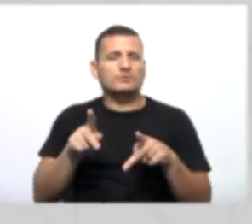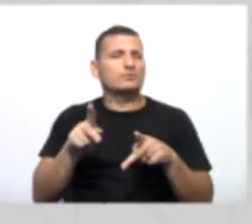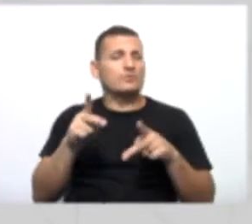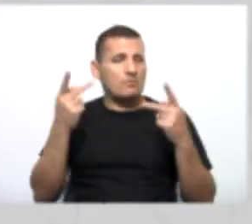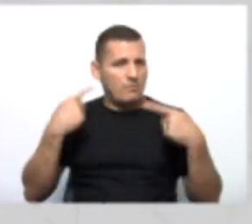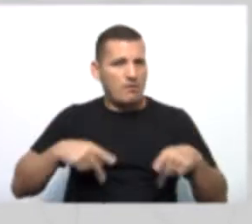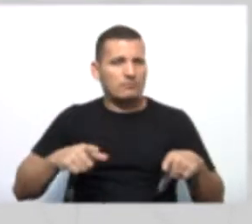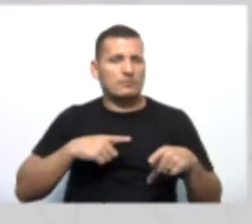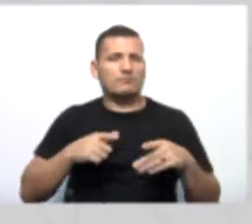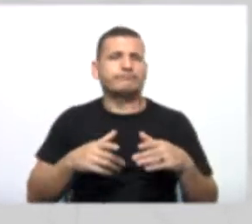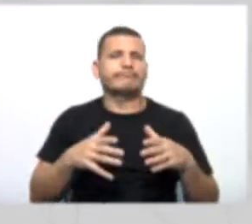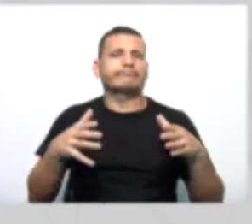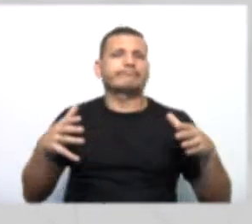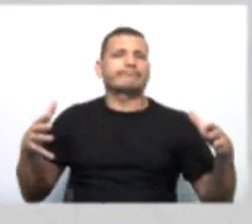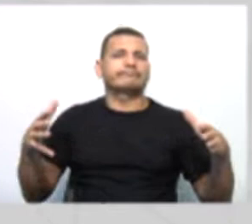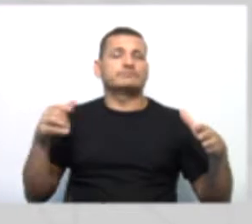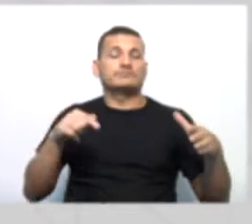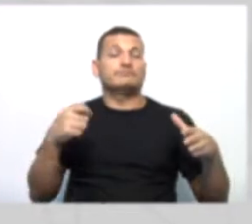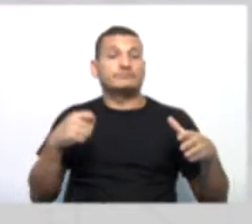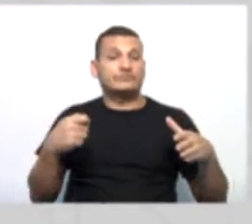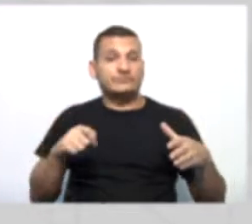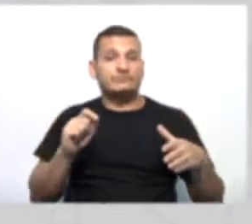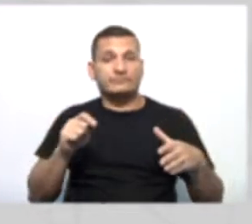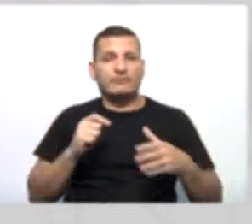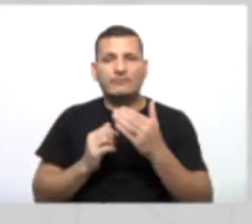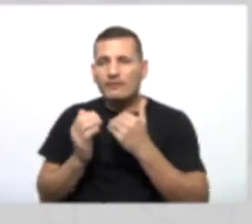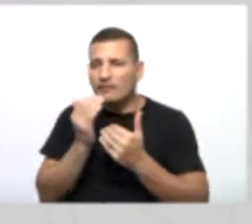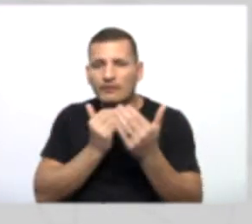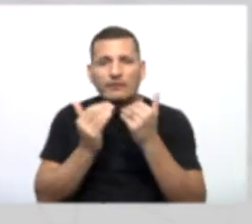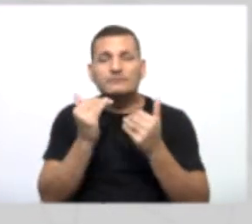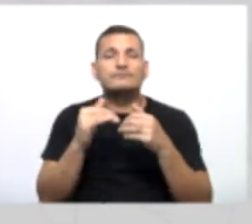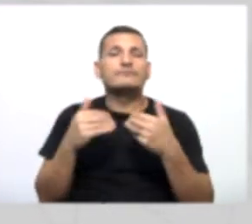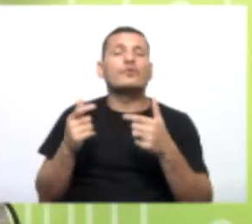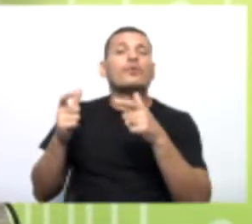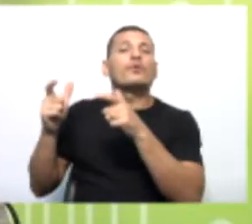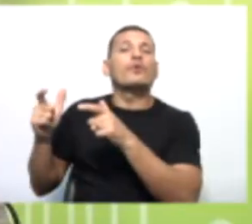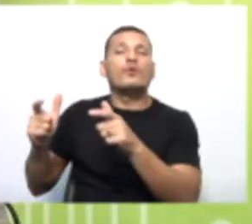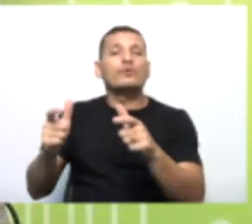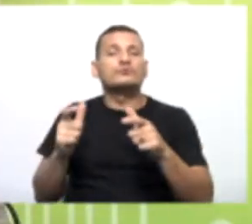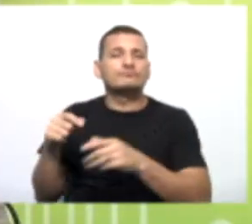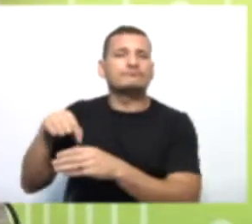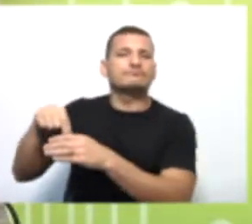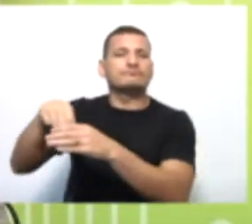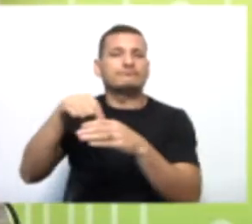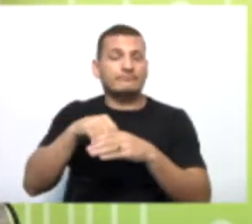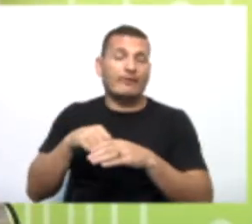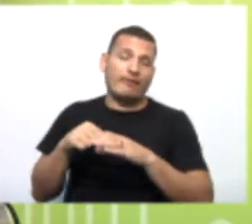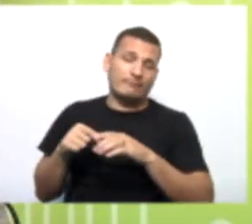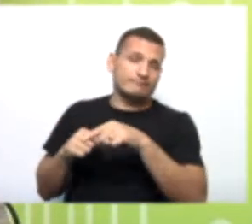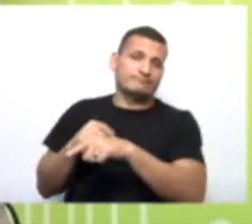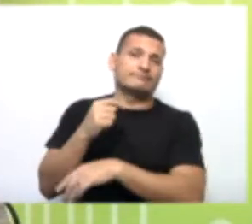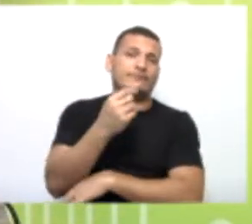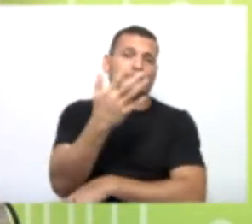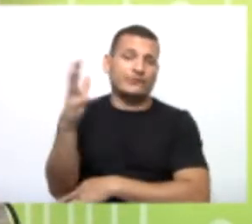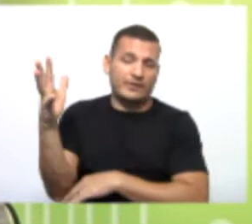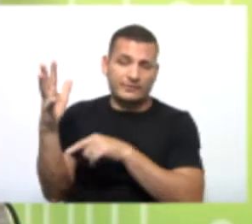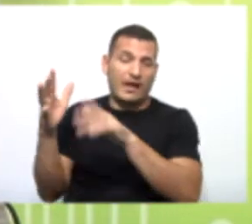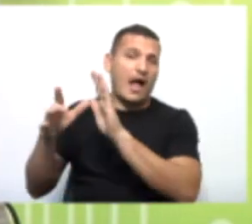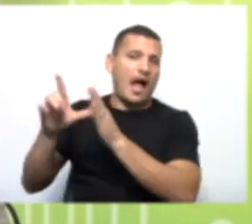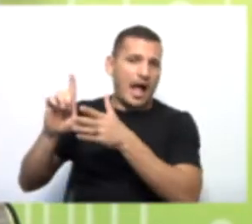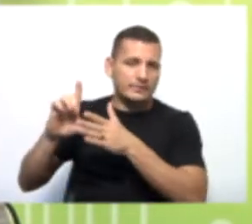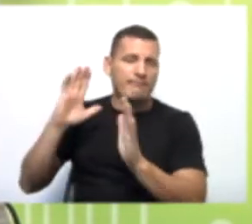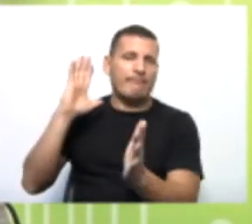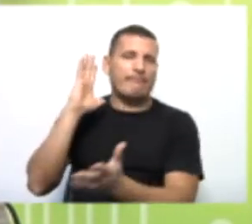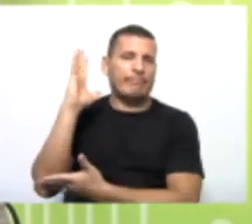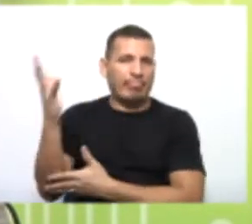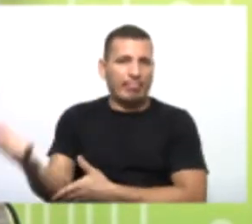e precisa se alimentar. E aonde é que nós vamos plantar esses alimentos? Onde tinha floresta, aonde tinha